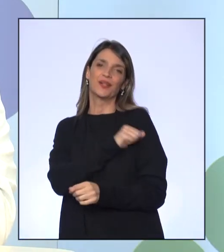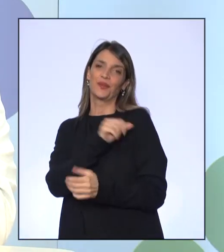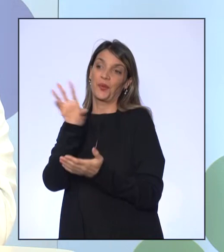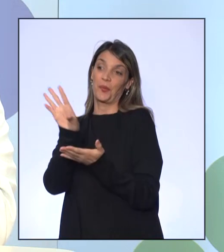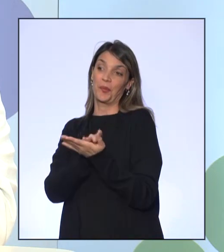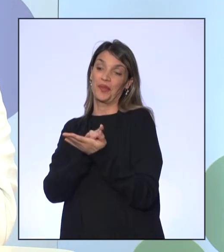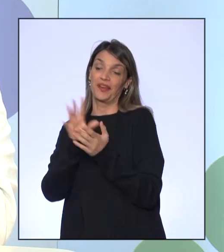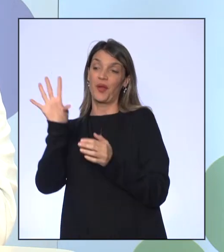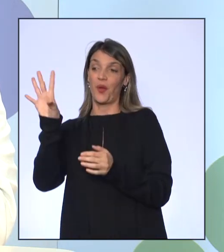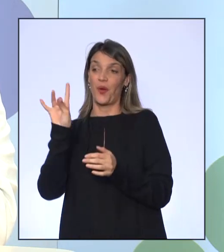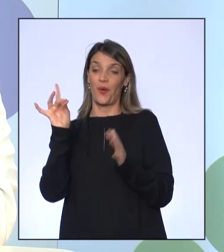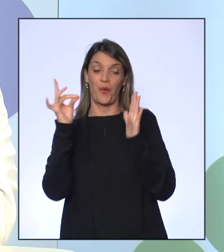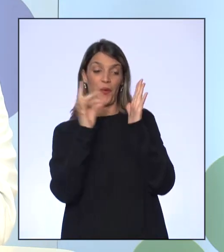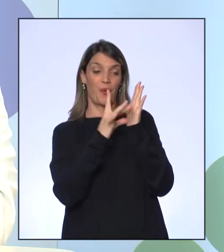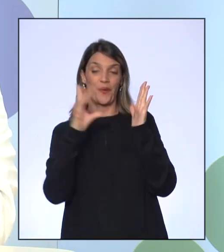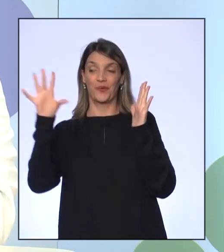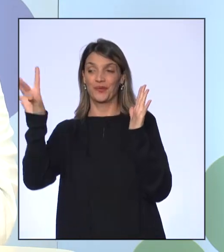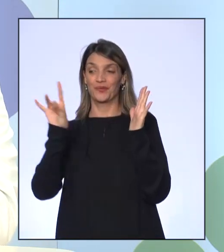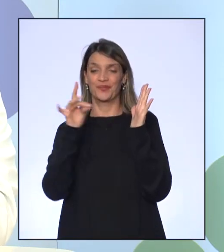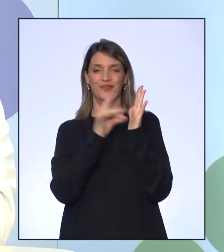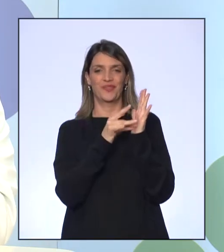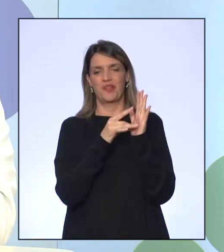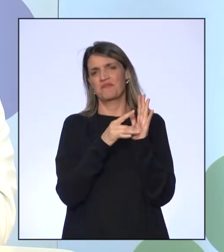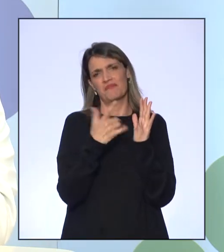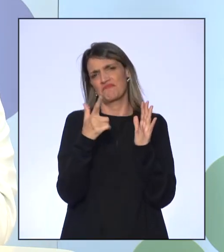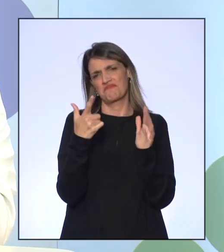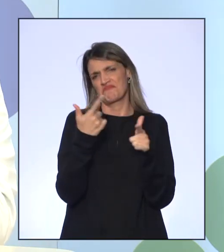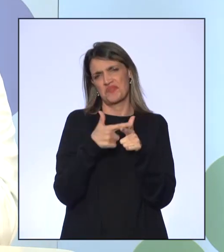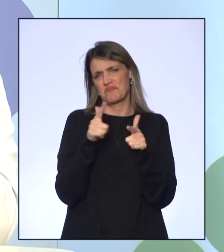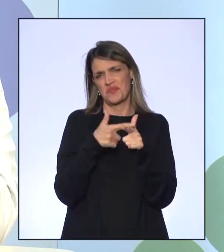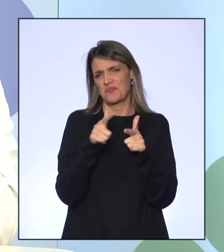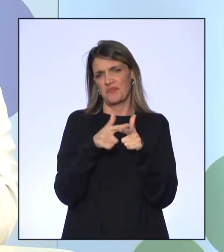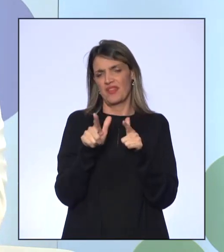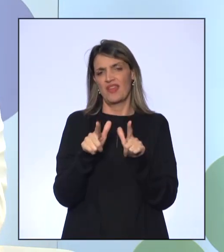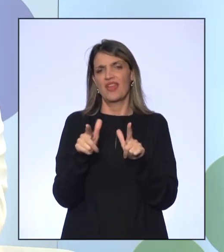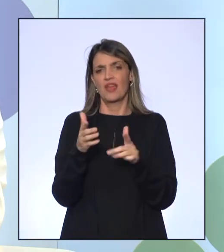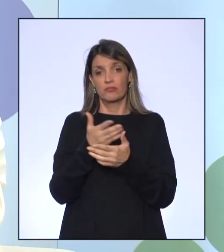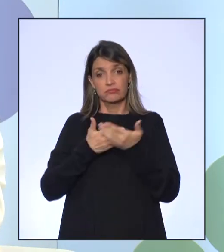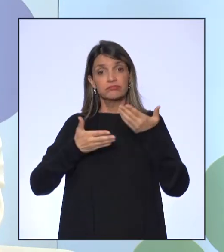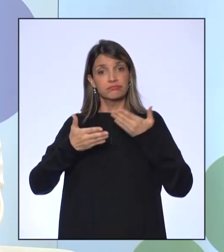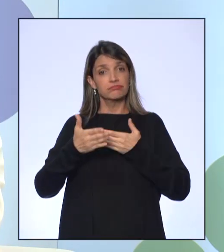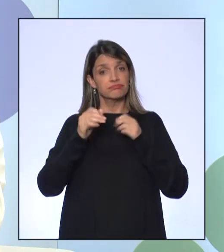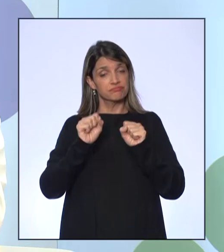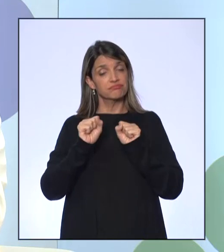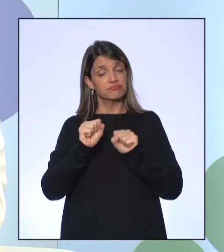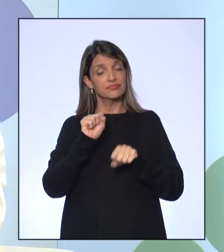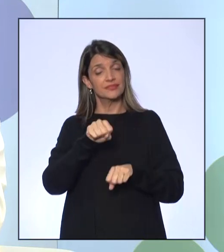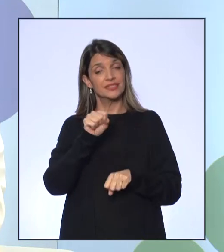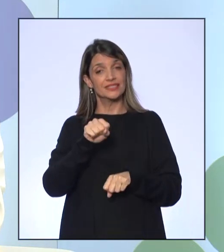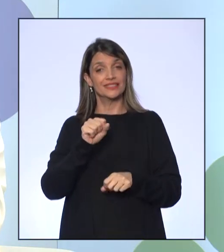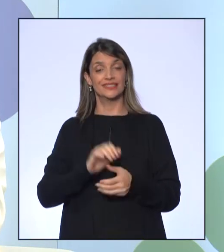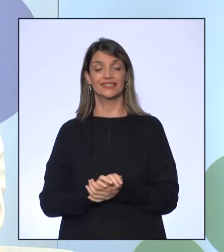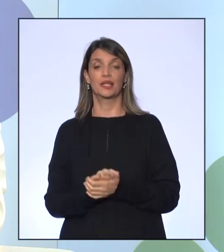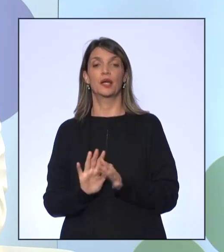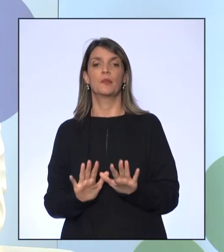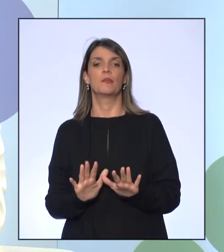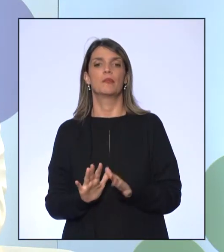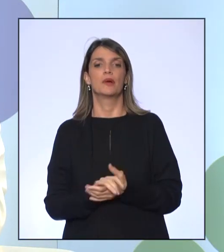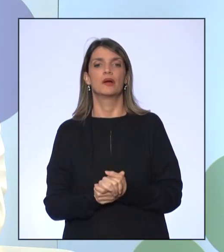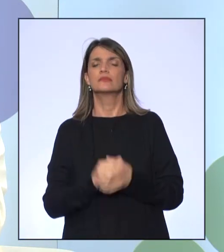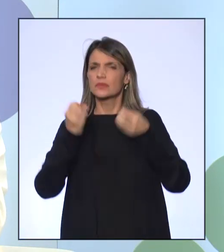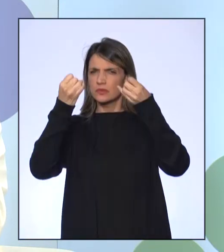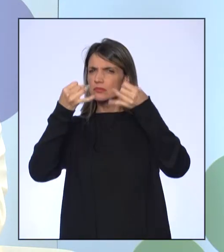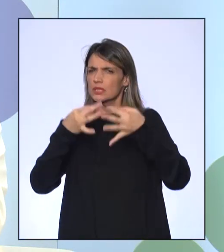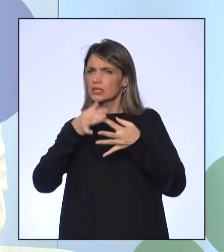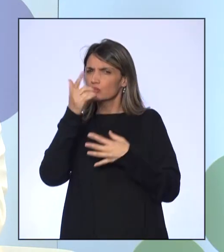copiando e vai jogando que o colega respondeu mas também não tem nada de errado a gente a gente pode interagir com os nossos colegas mas então vamos falar um pouquinho